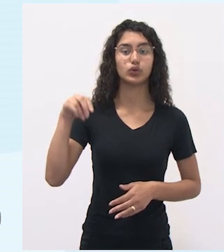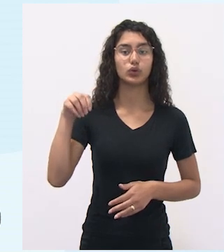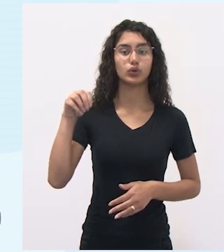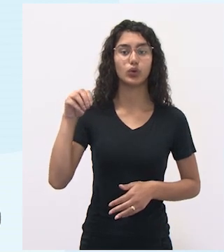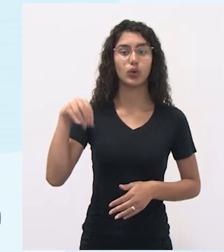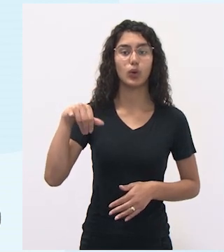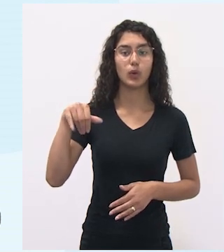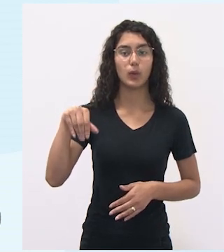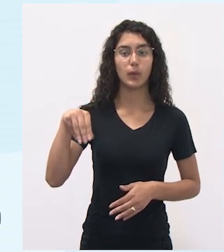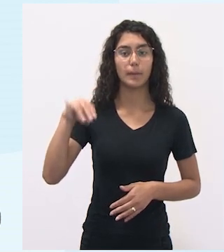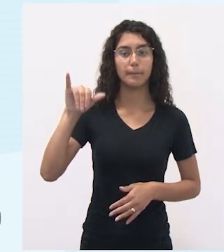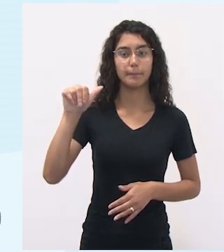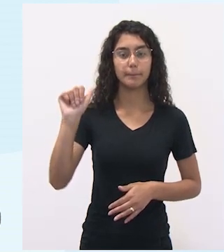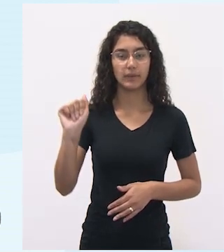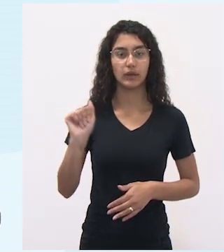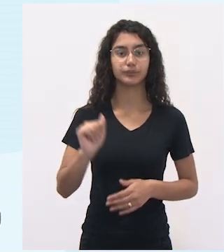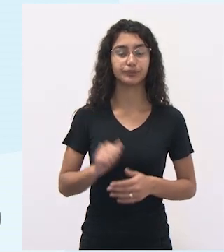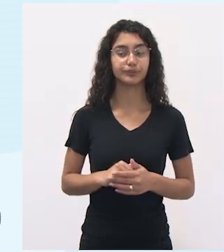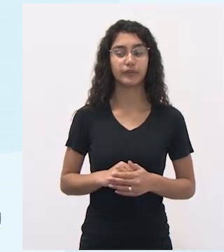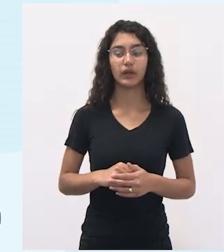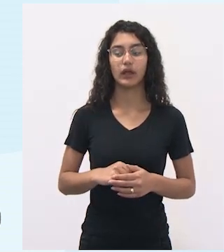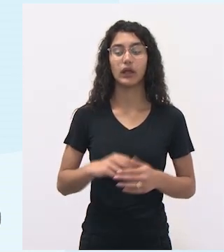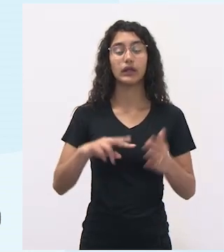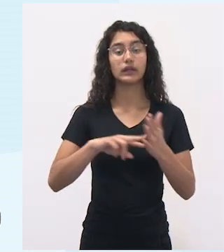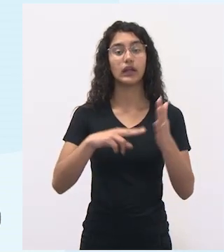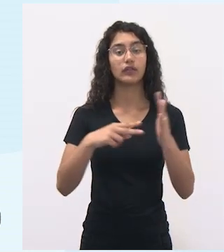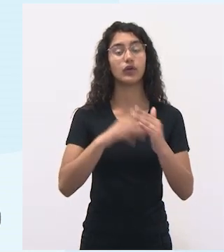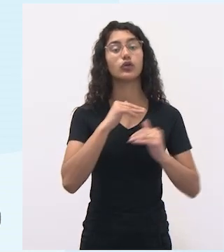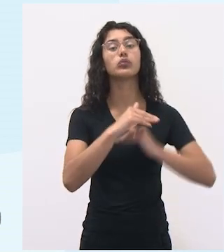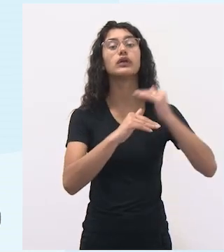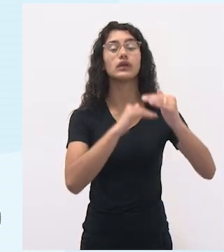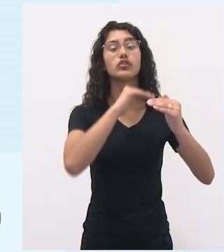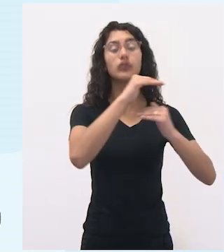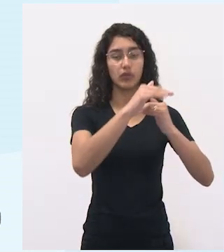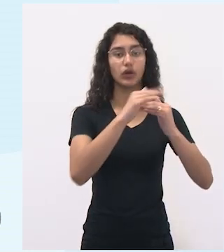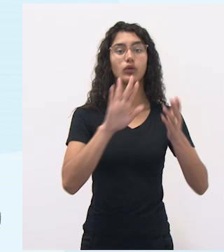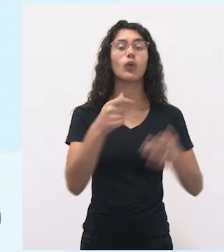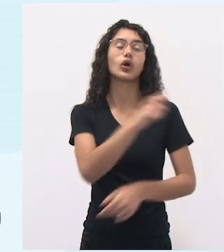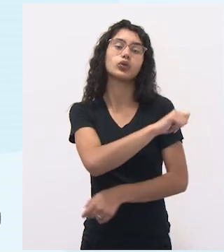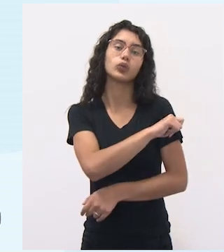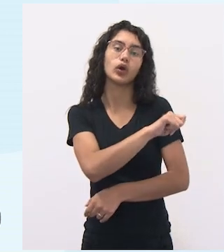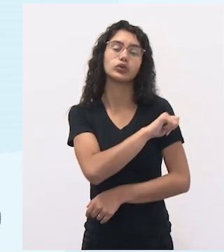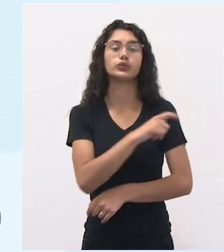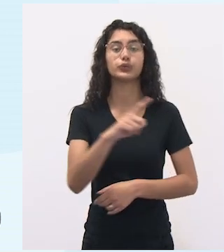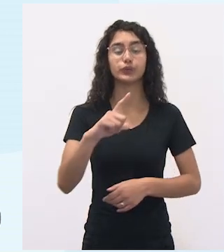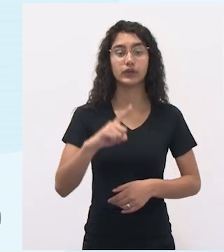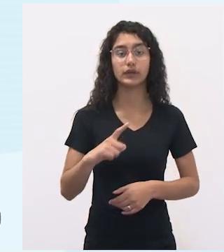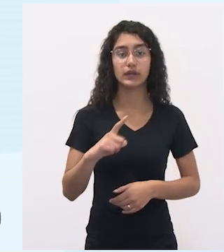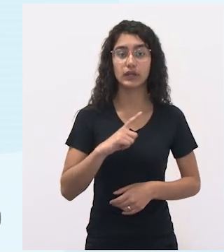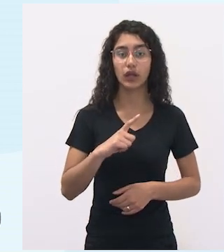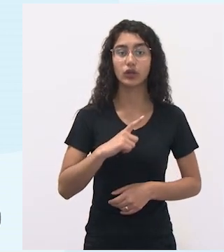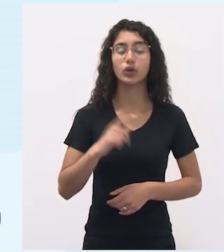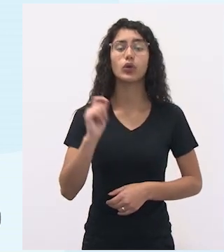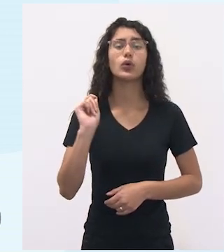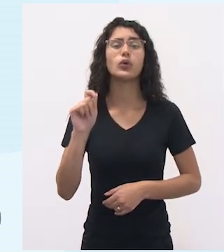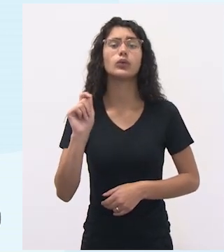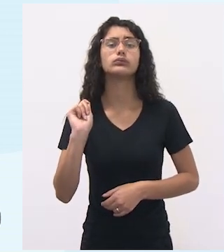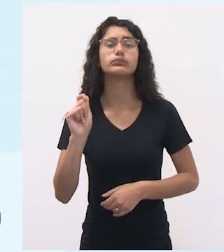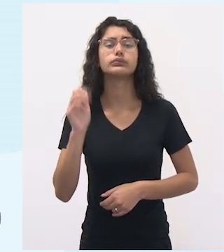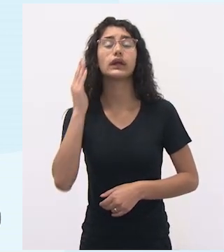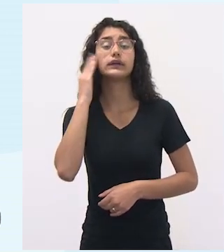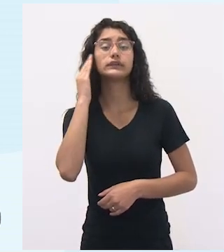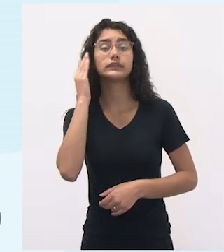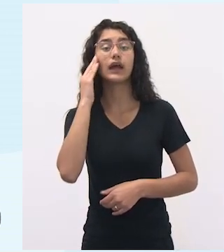os procedimentos, né? Quando o meu aluno tem conhecimento, ele sabe fazer o quê? Ele sabe